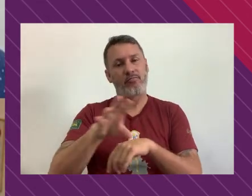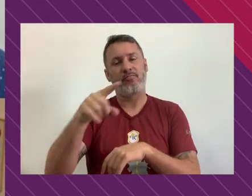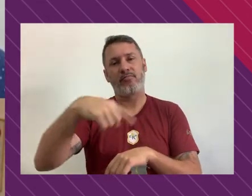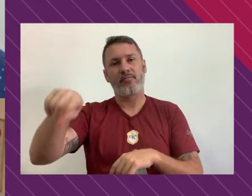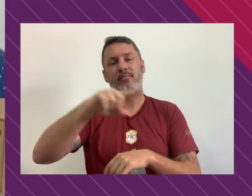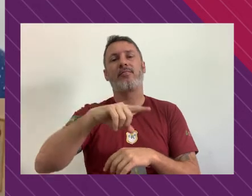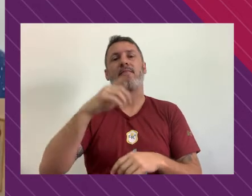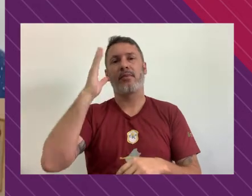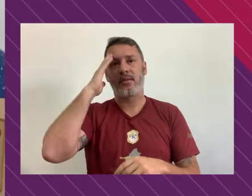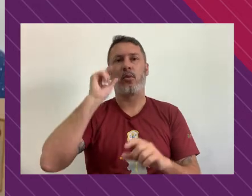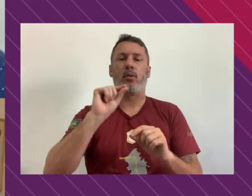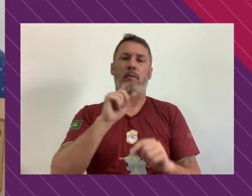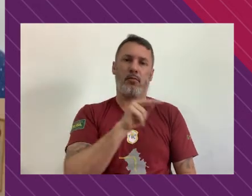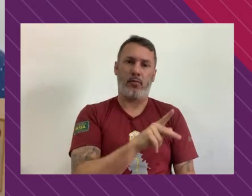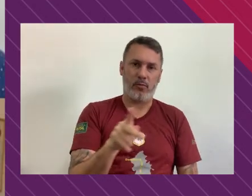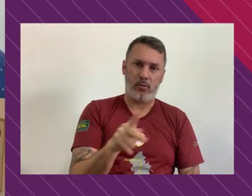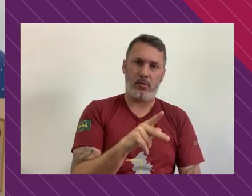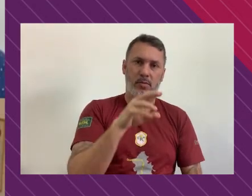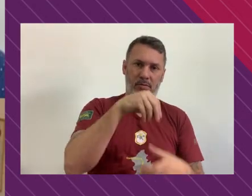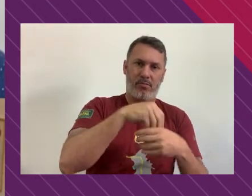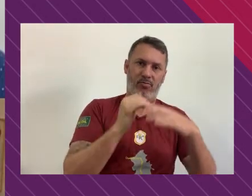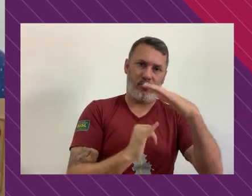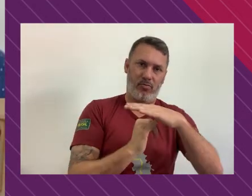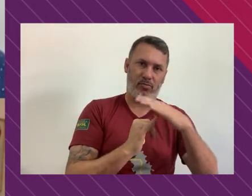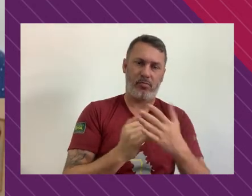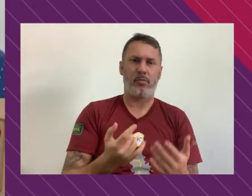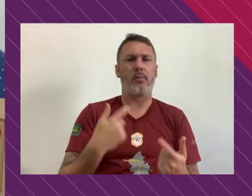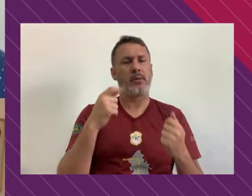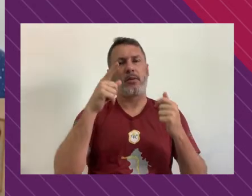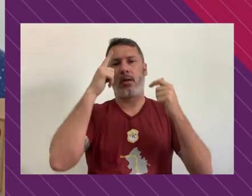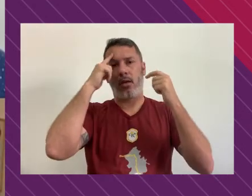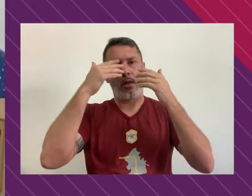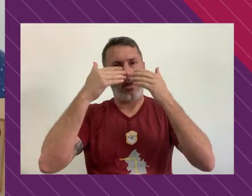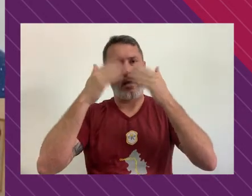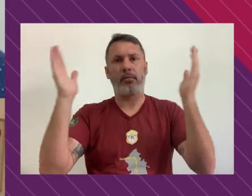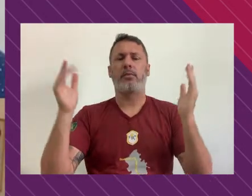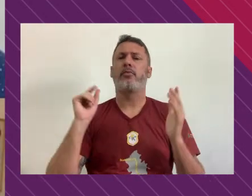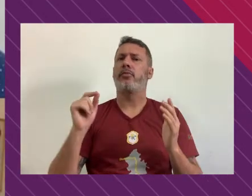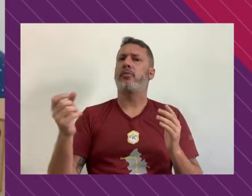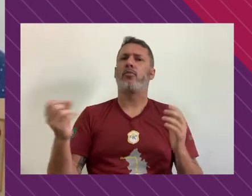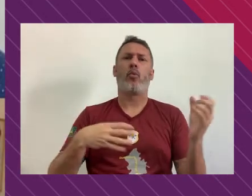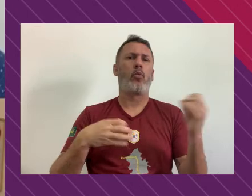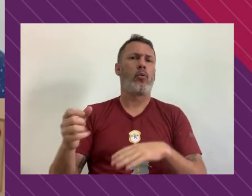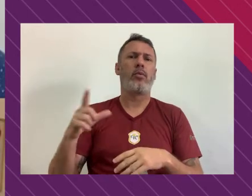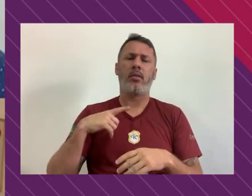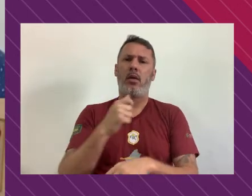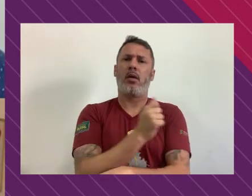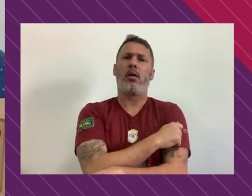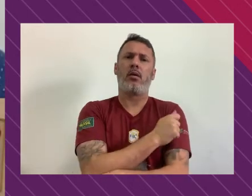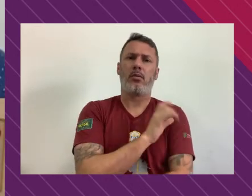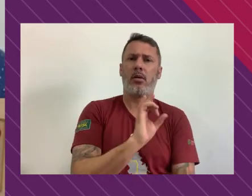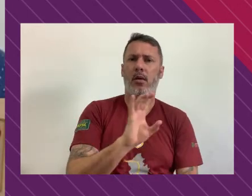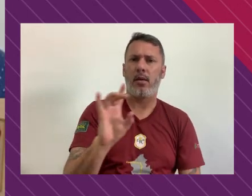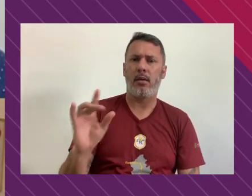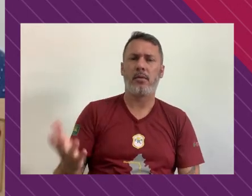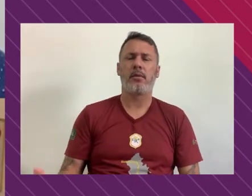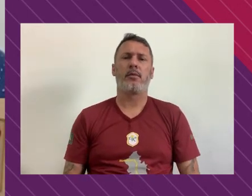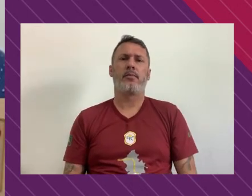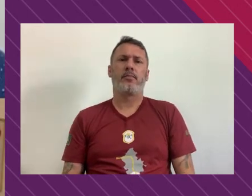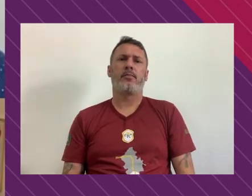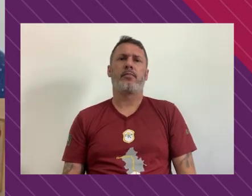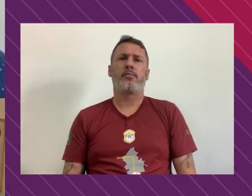primeiro LGBT, a primeira pessoa com deficiência em algum cargo, é difícil, é desafiador, mas ao mesmo tempo abre caminhos,